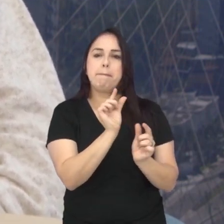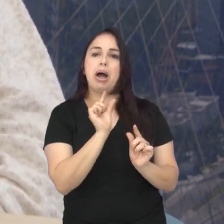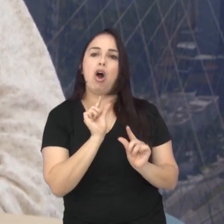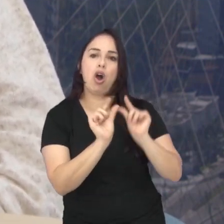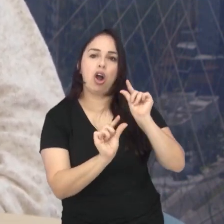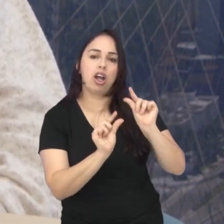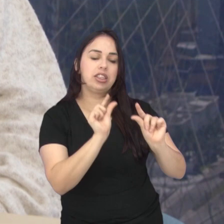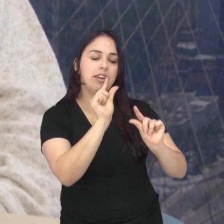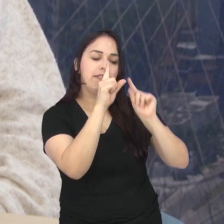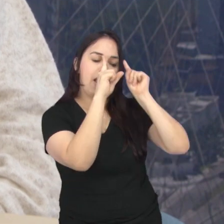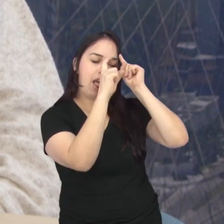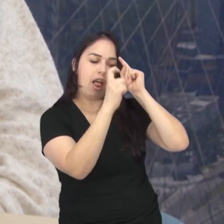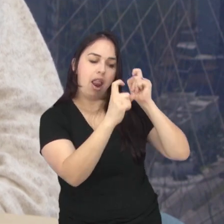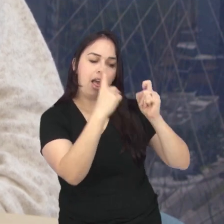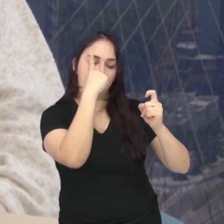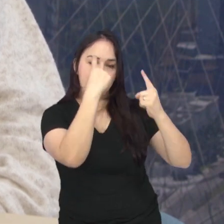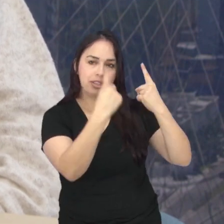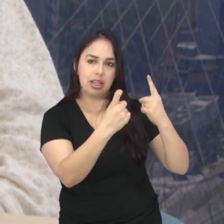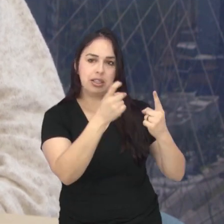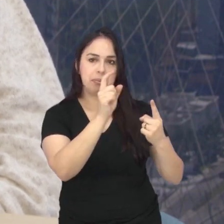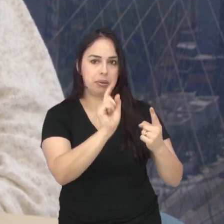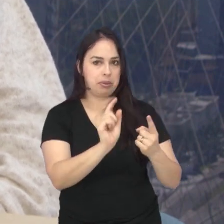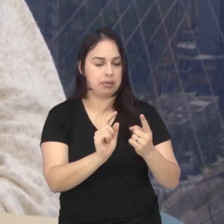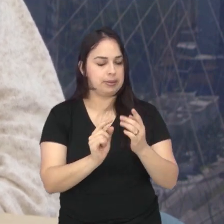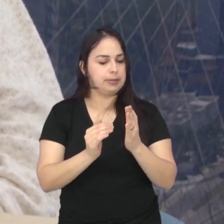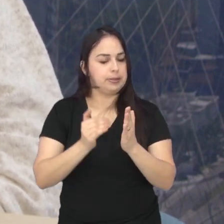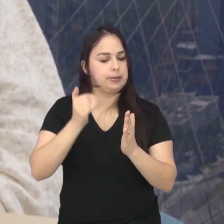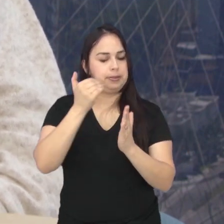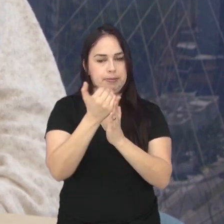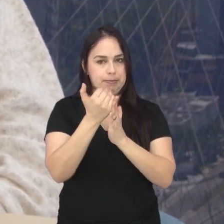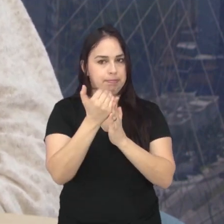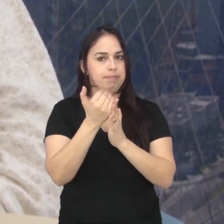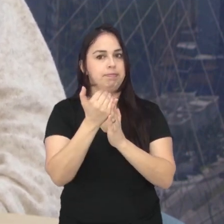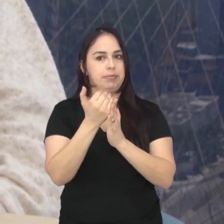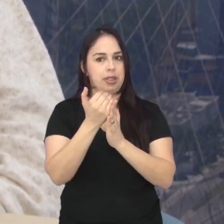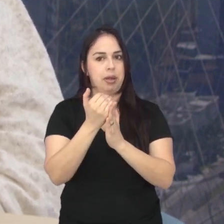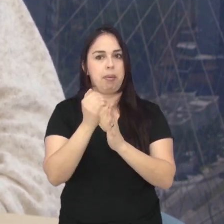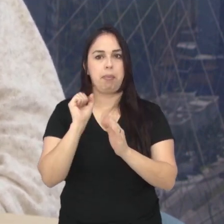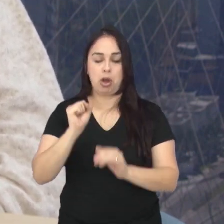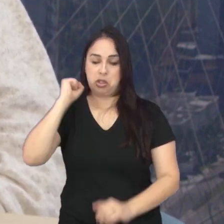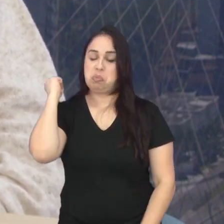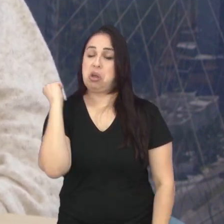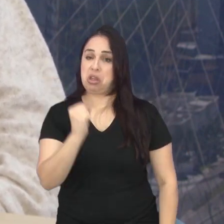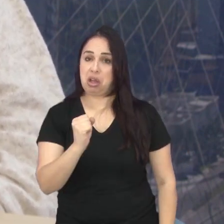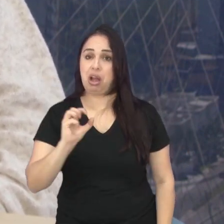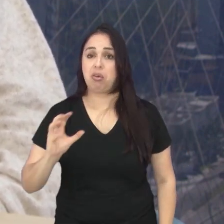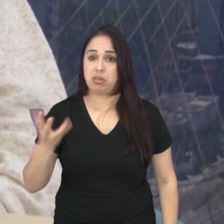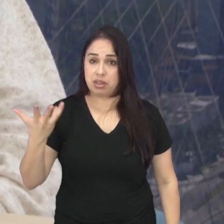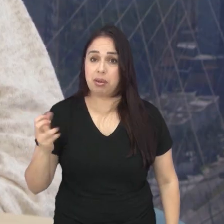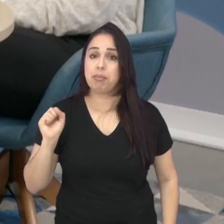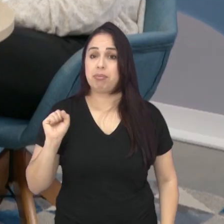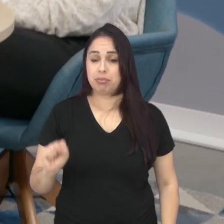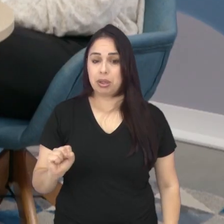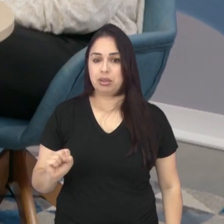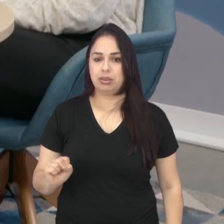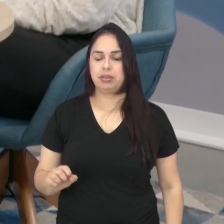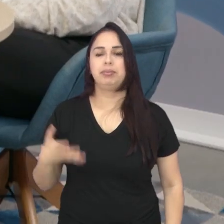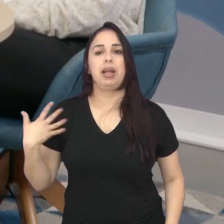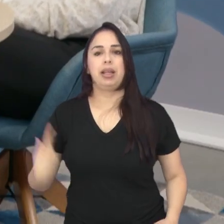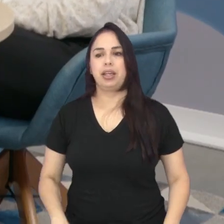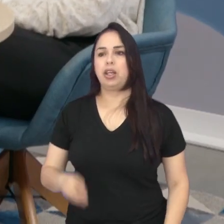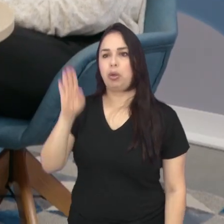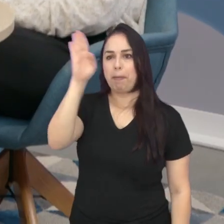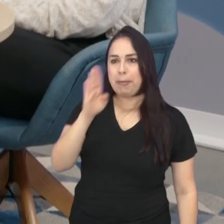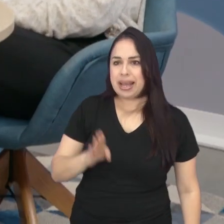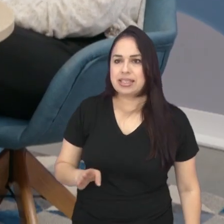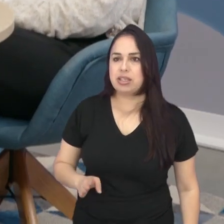microviolências, né? E daí vai se intensificando até pode chegar no feminicídio mesmo, né? O Brasil, inclusive, é um dos países